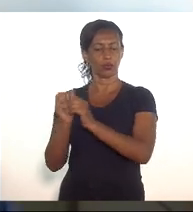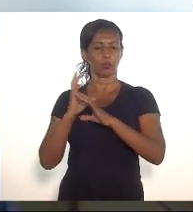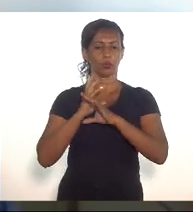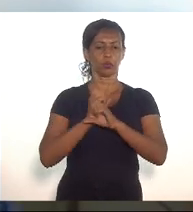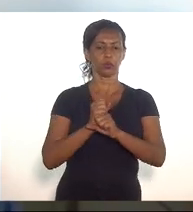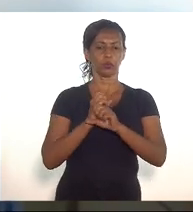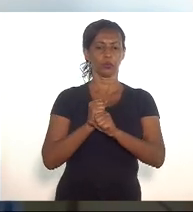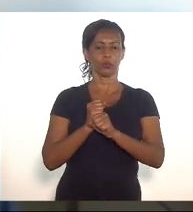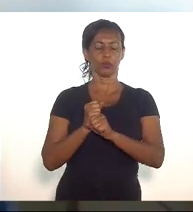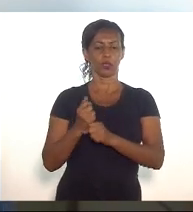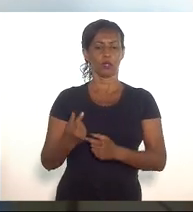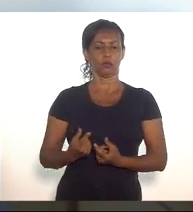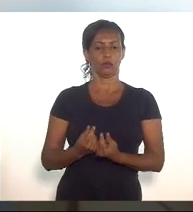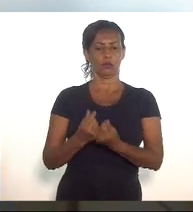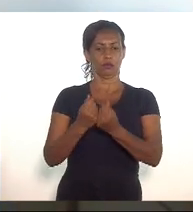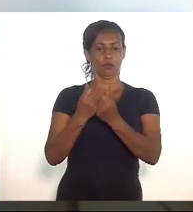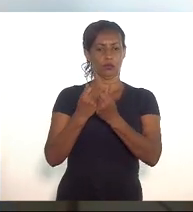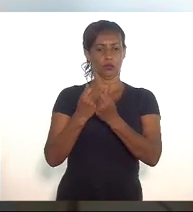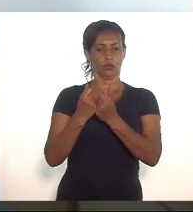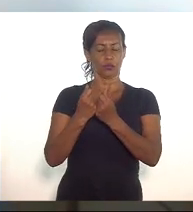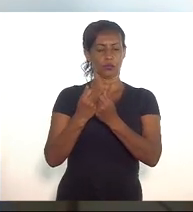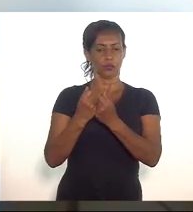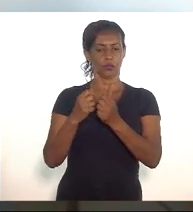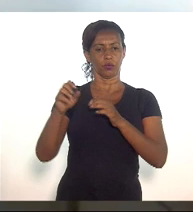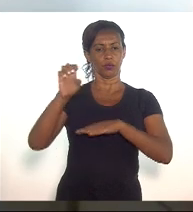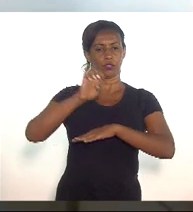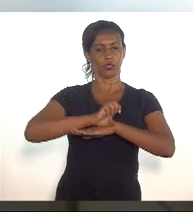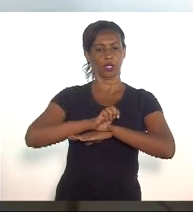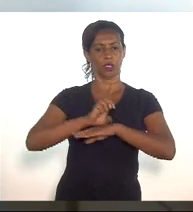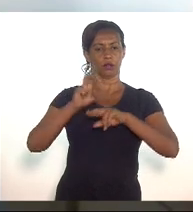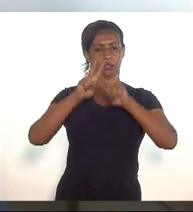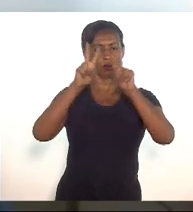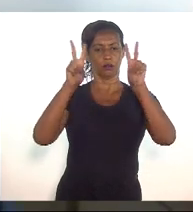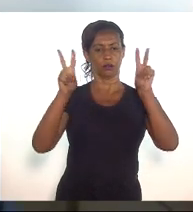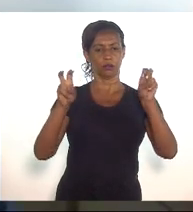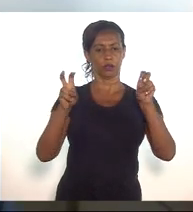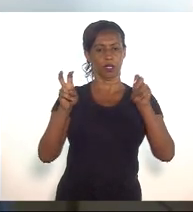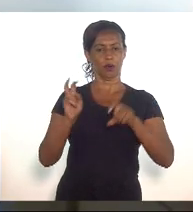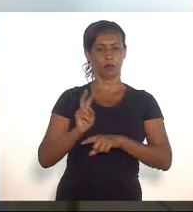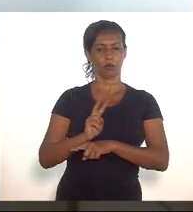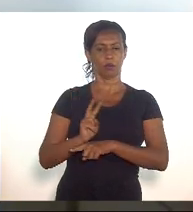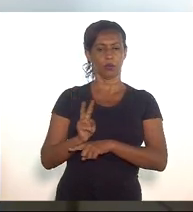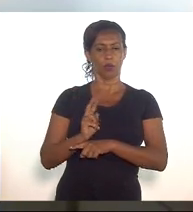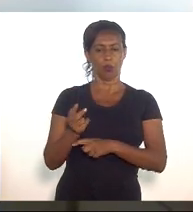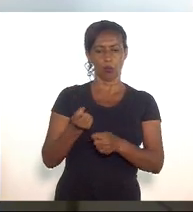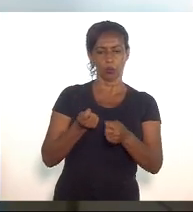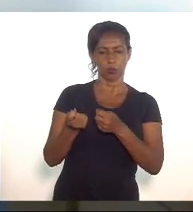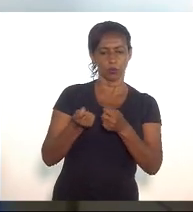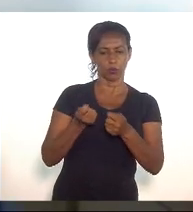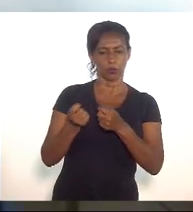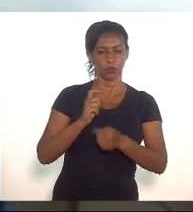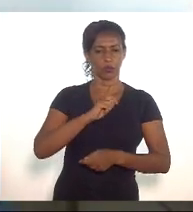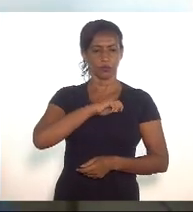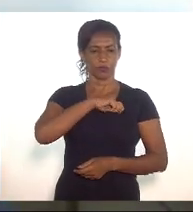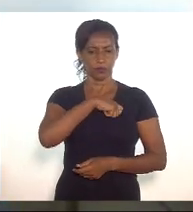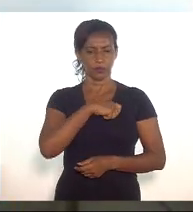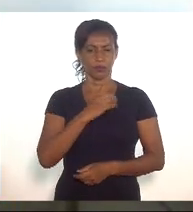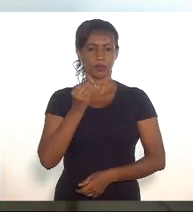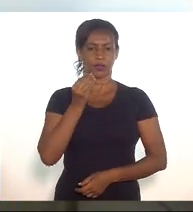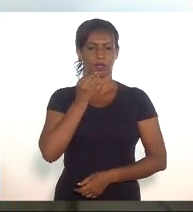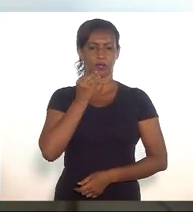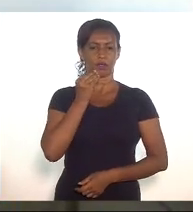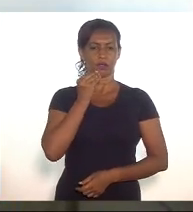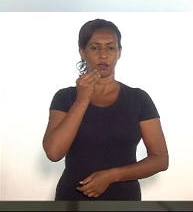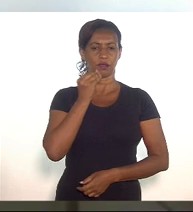do Estado em relação aos temas controle, fiscalização e